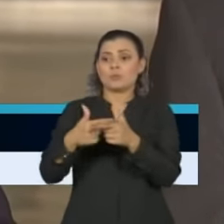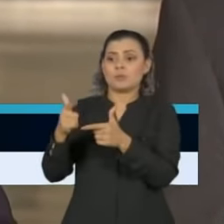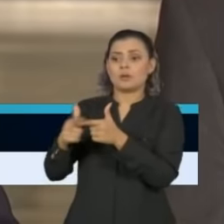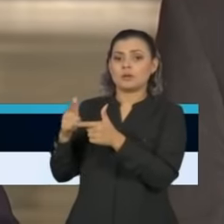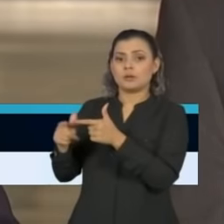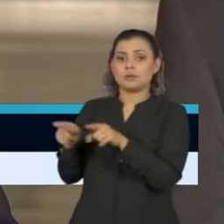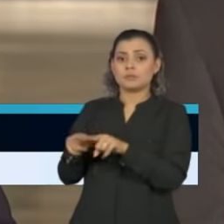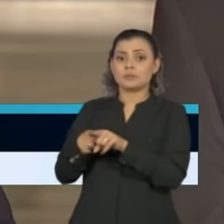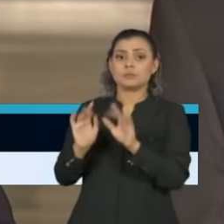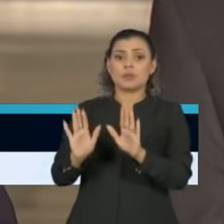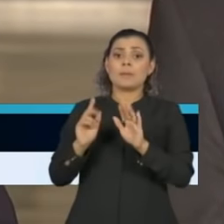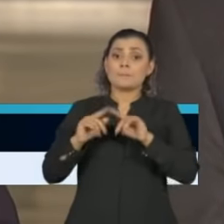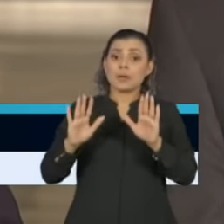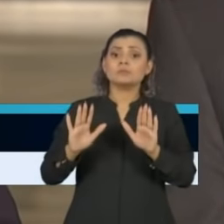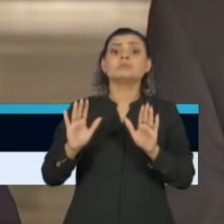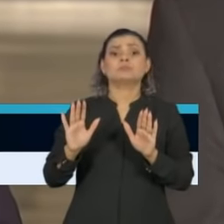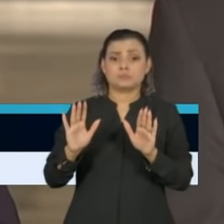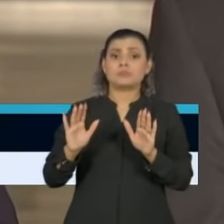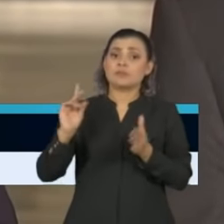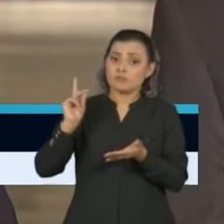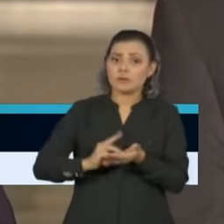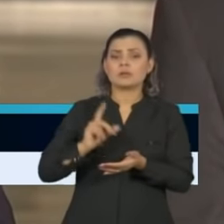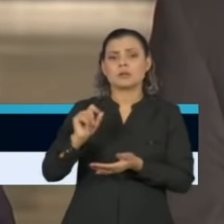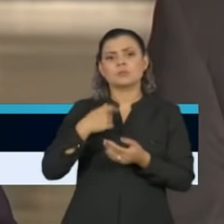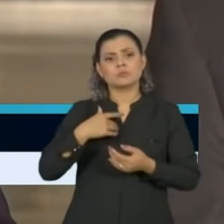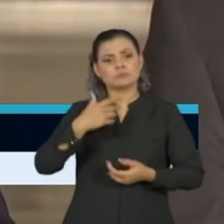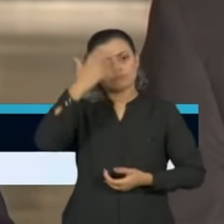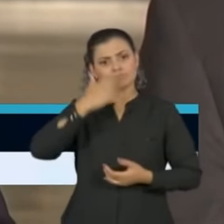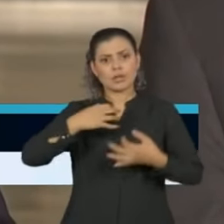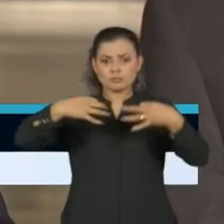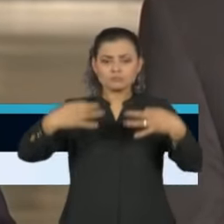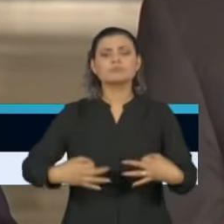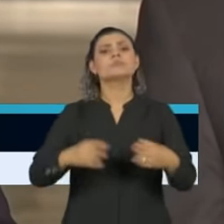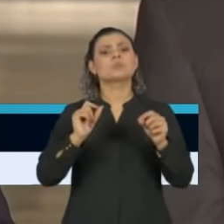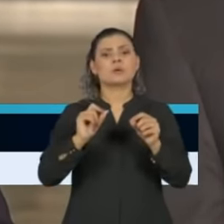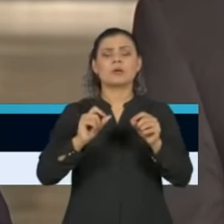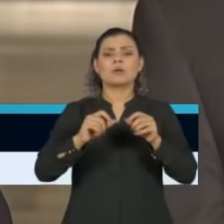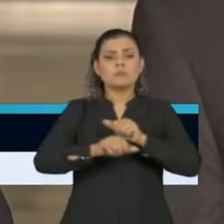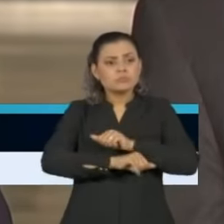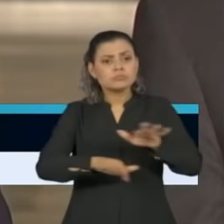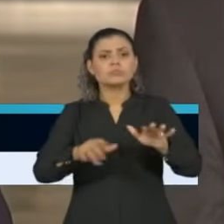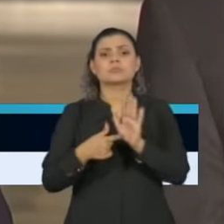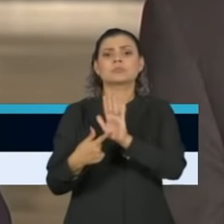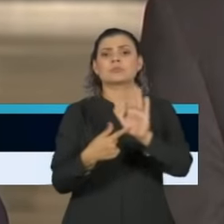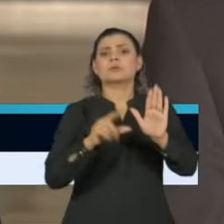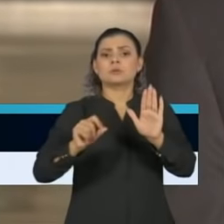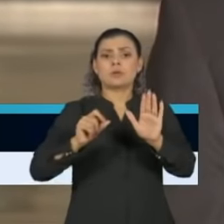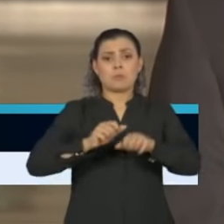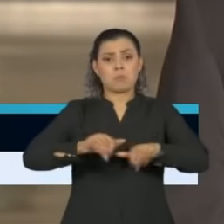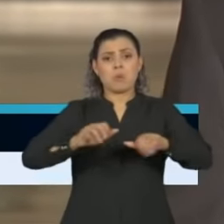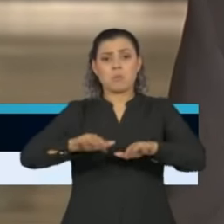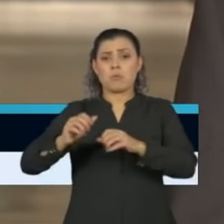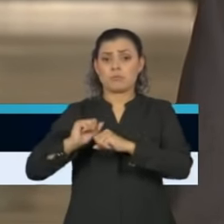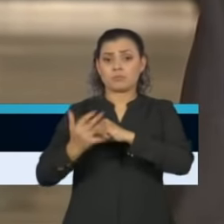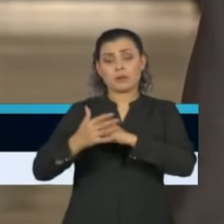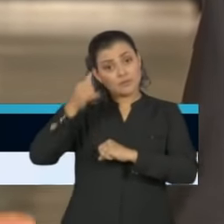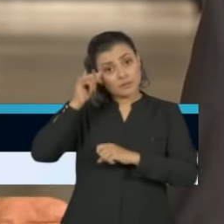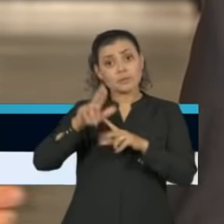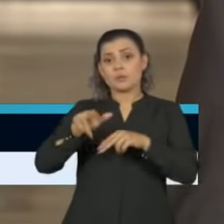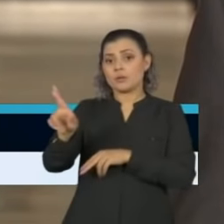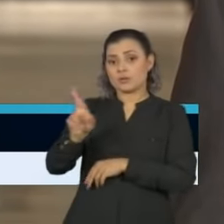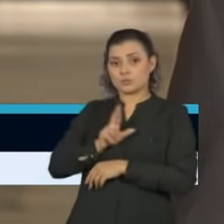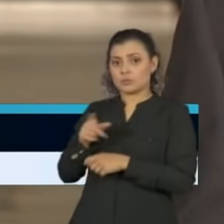seu conhecimento e a sua capacidade, serenidade e conhecimento para a debelação dessas epidemias. Então, vou pedir a resposta à